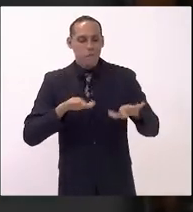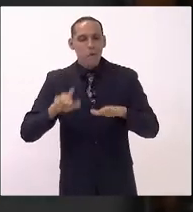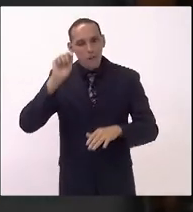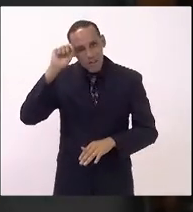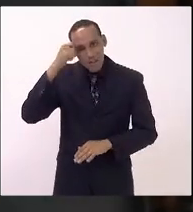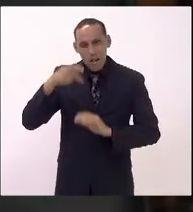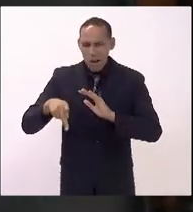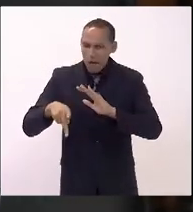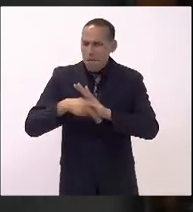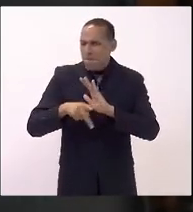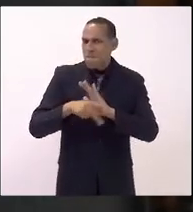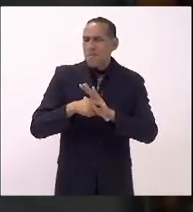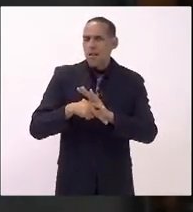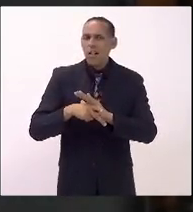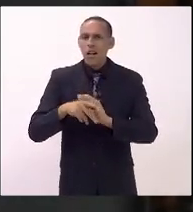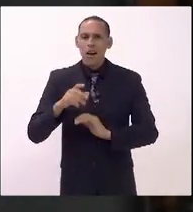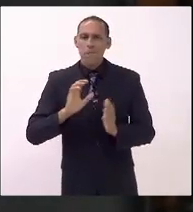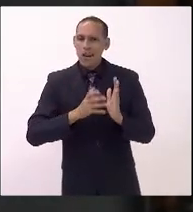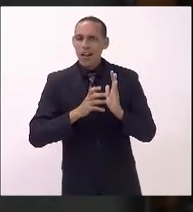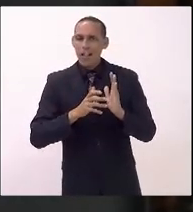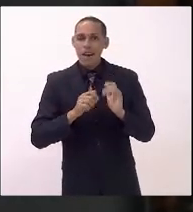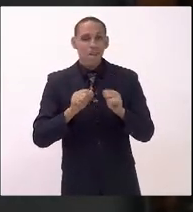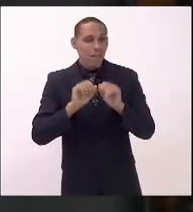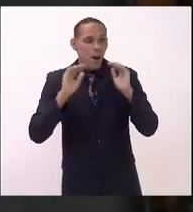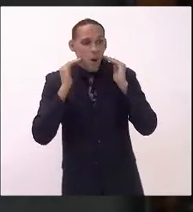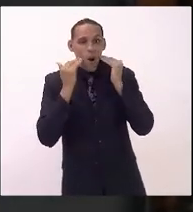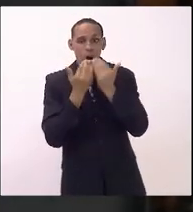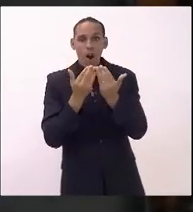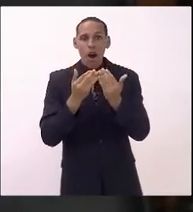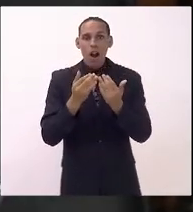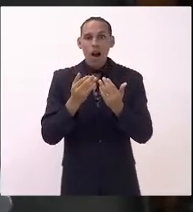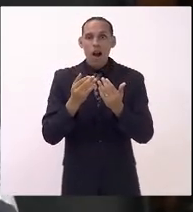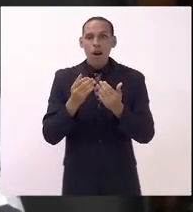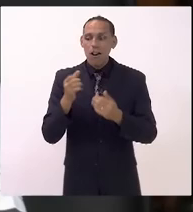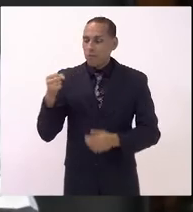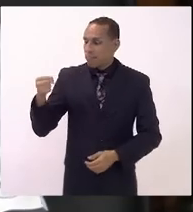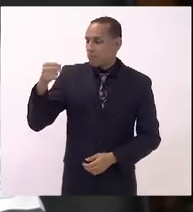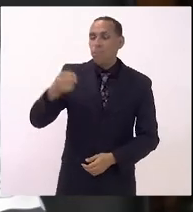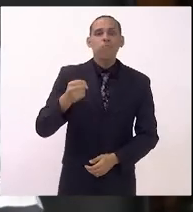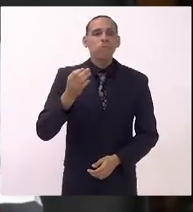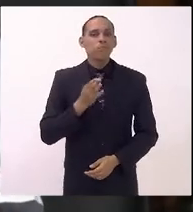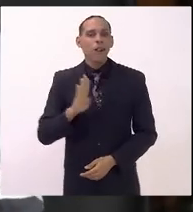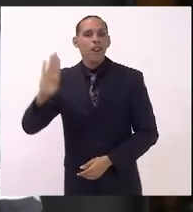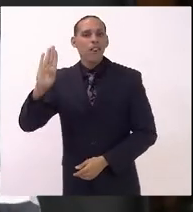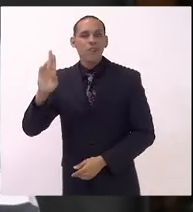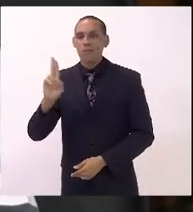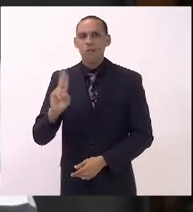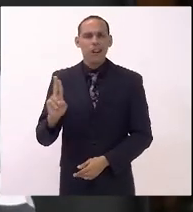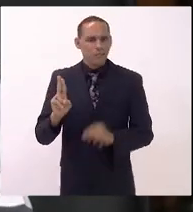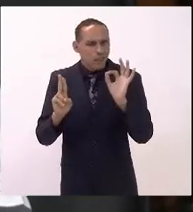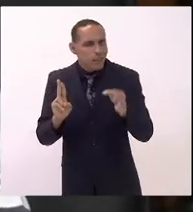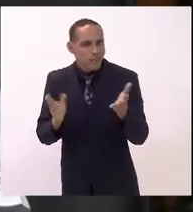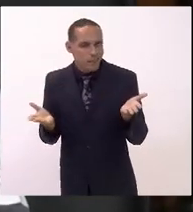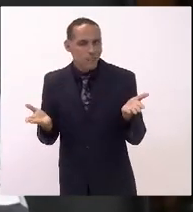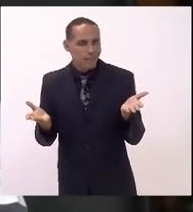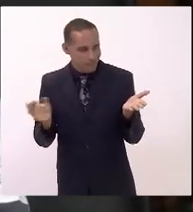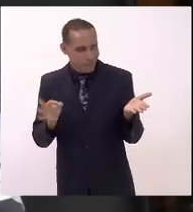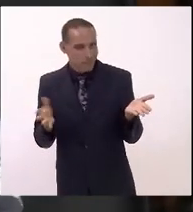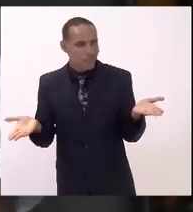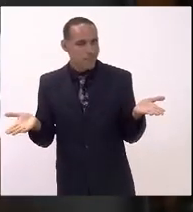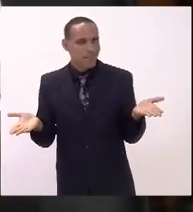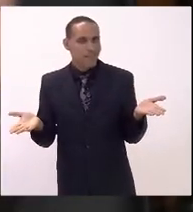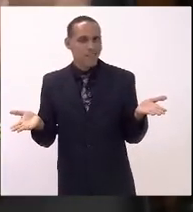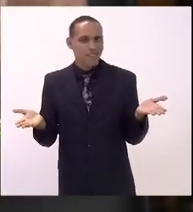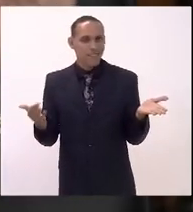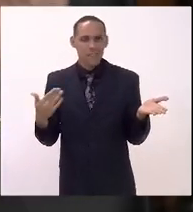oficial do partido, que fez um congresso e indicou o candidato, indicou o nome. Ou não é?